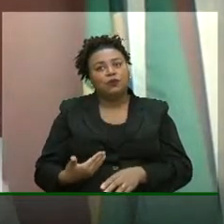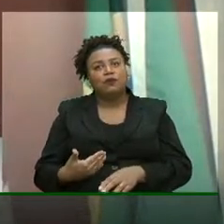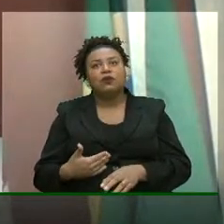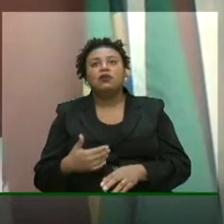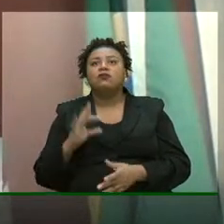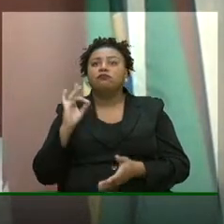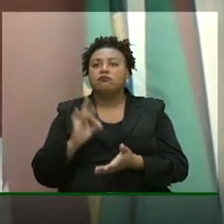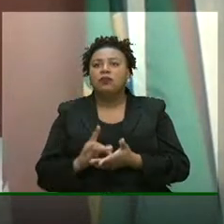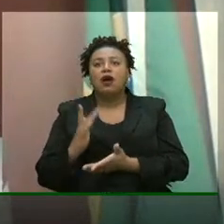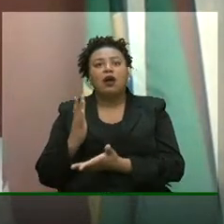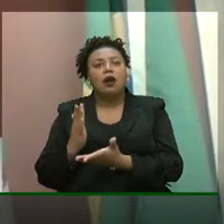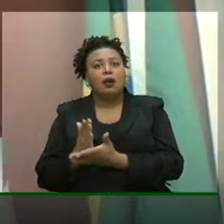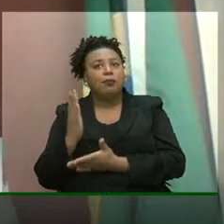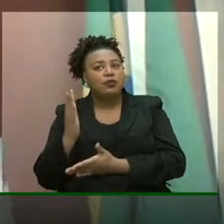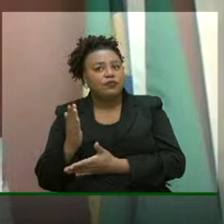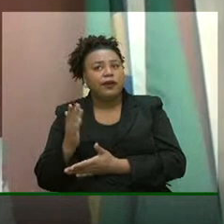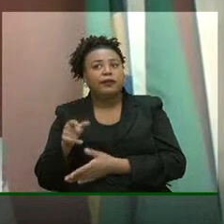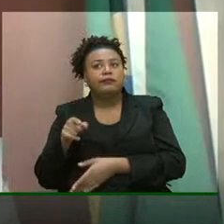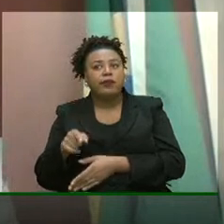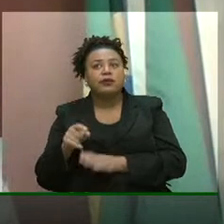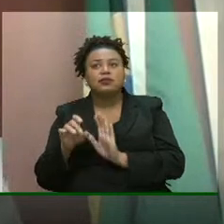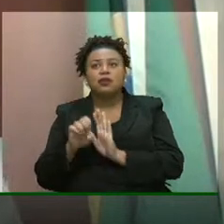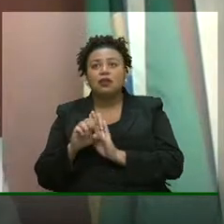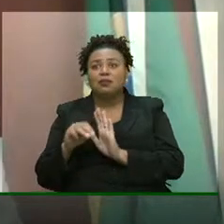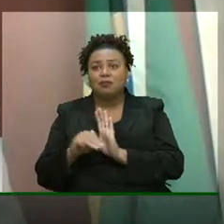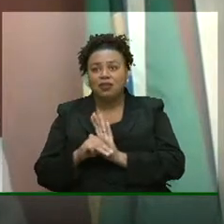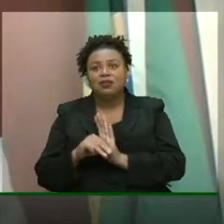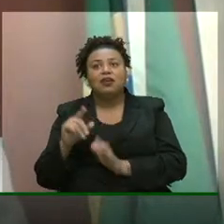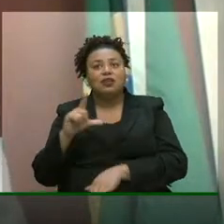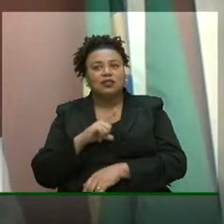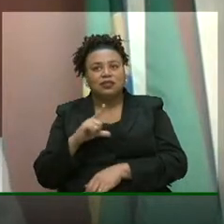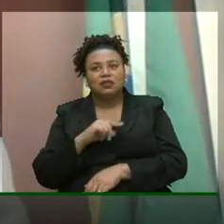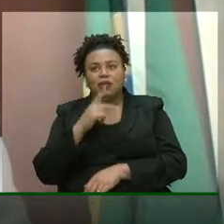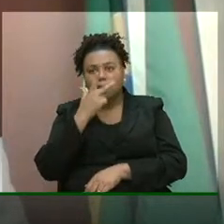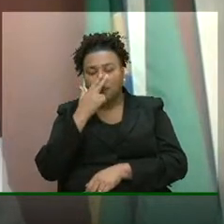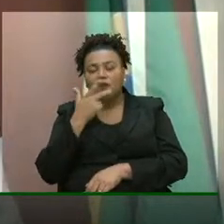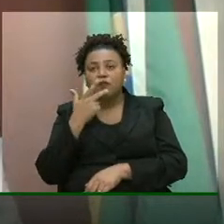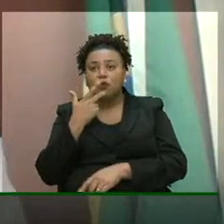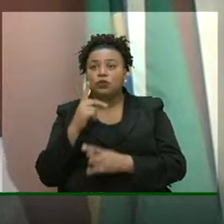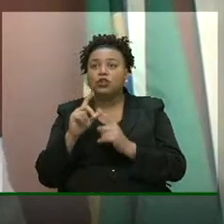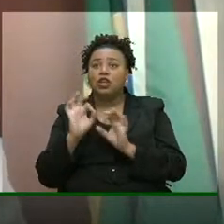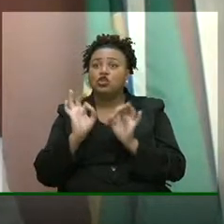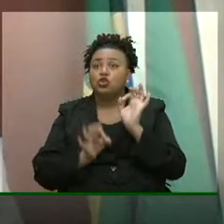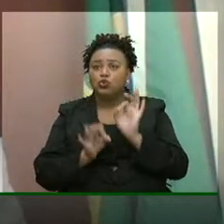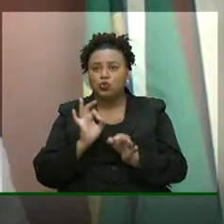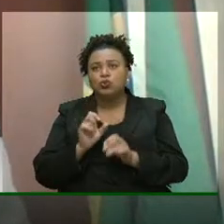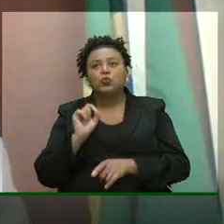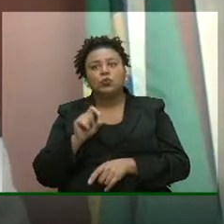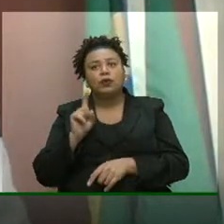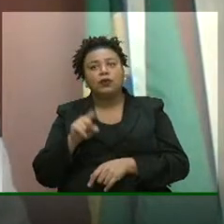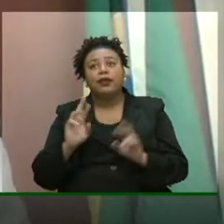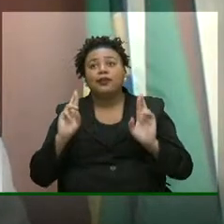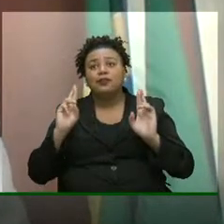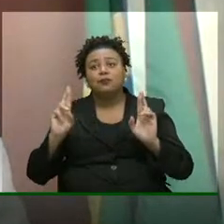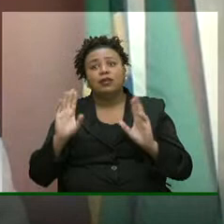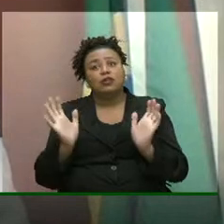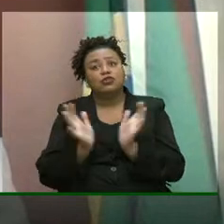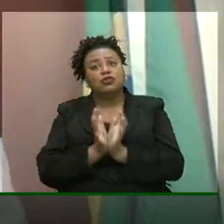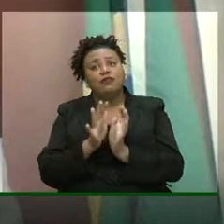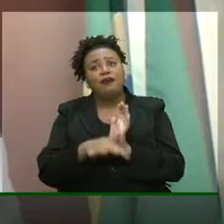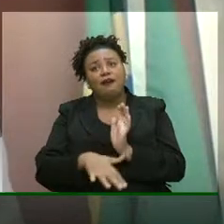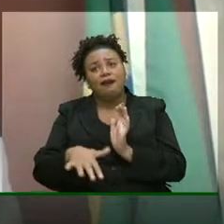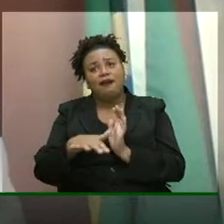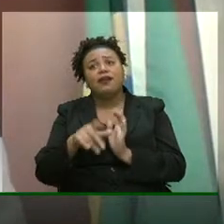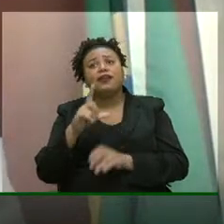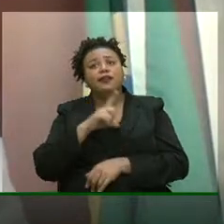de fato, aprovar esta emenda que contempla, como eu disse, aquilo que é justo e aquilo que é a expectativa do setor e